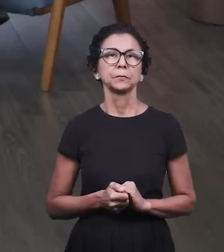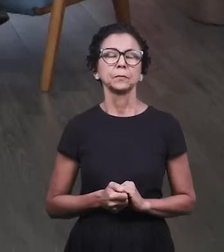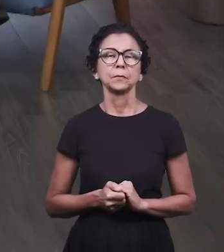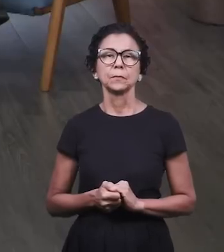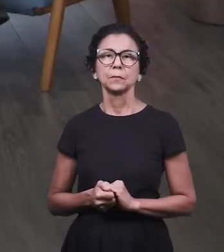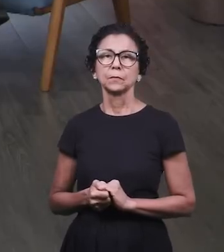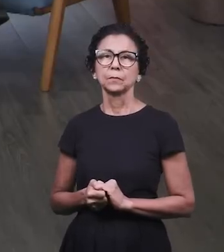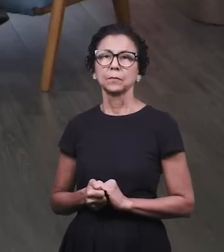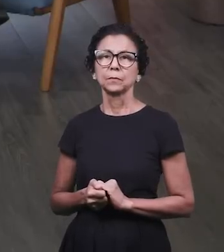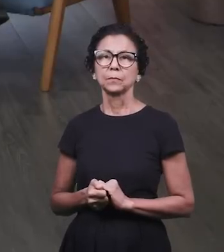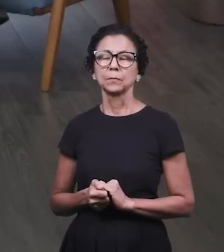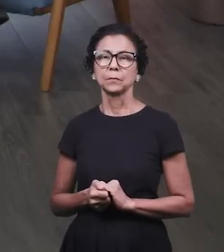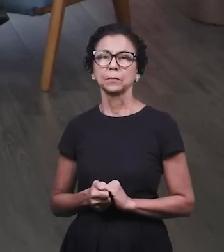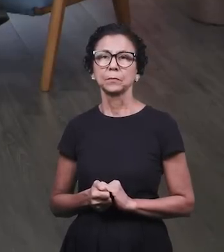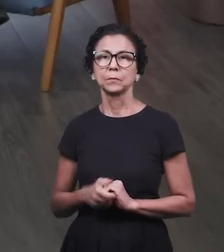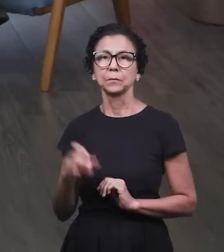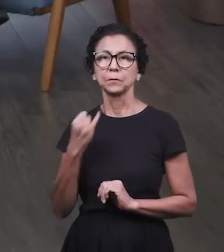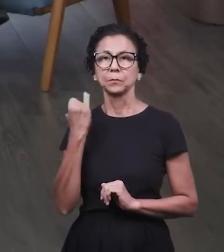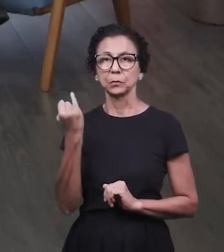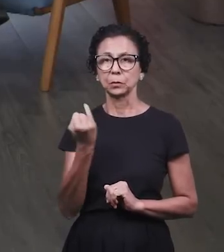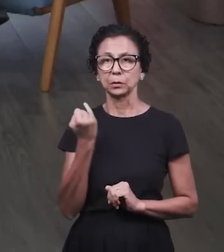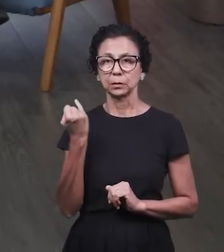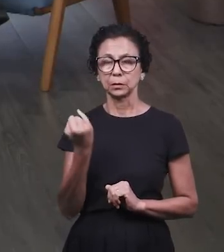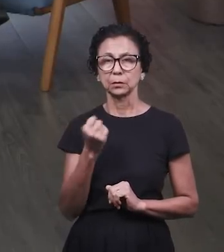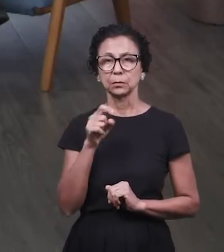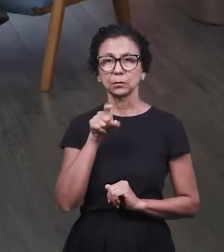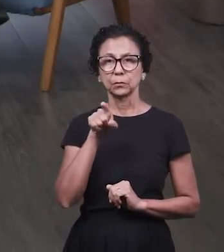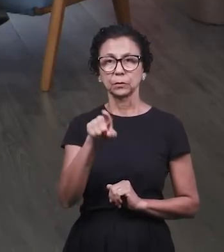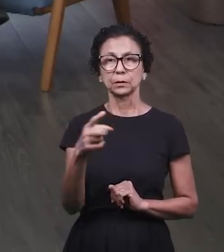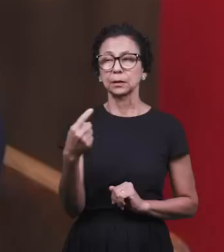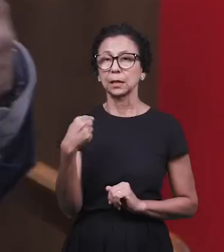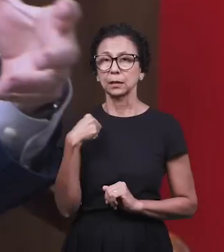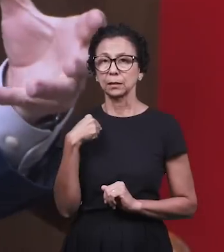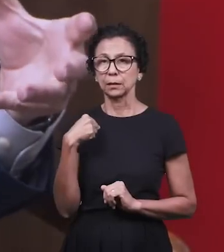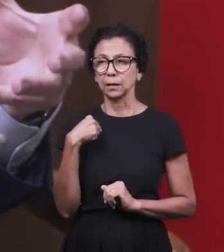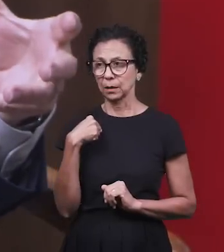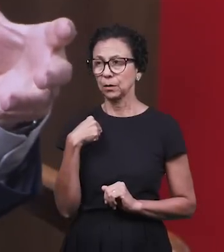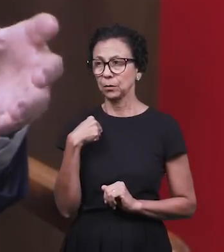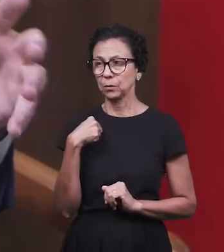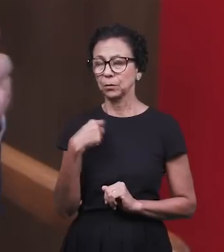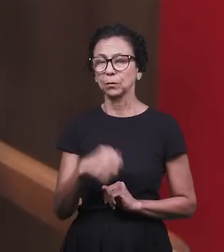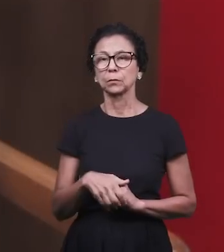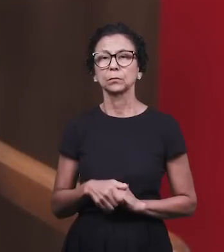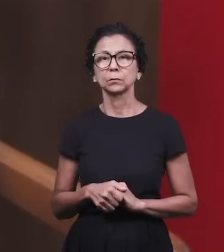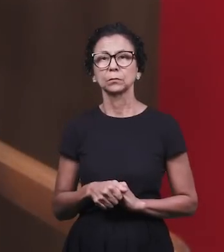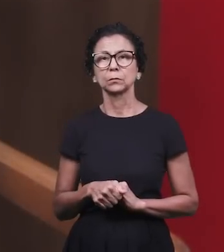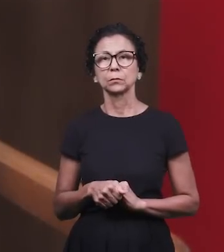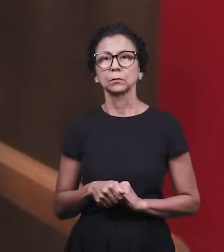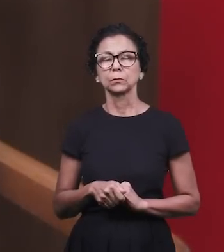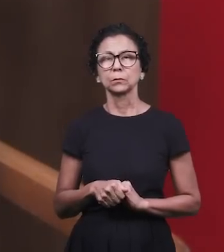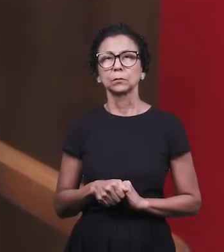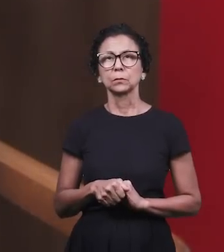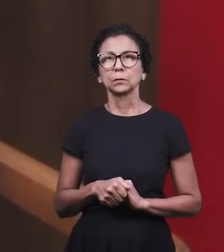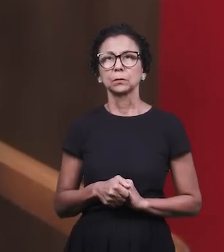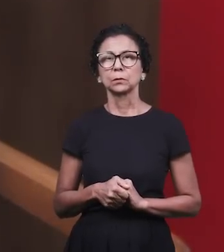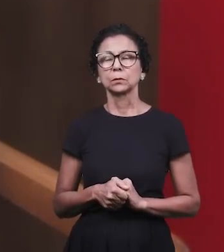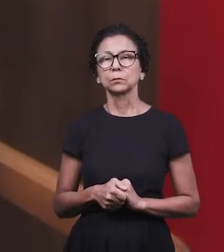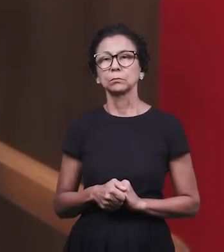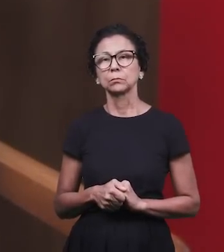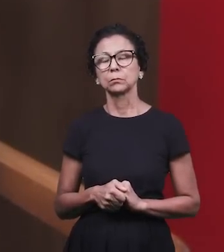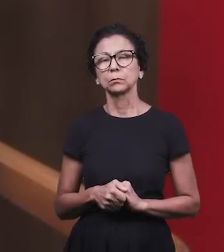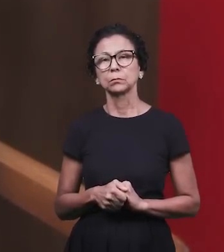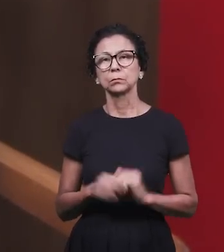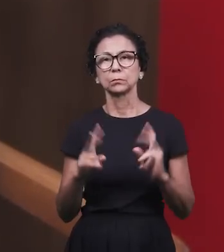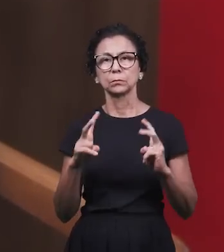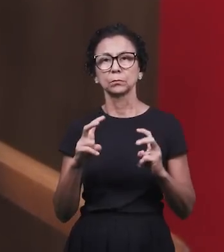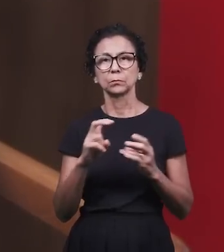importante que você, que eu, ao ouvirmos esta conversa sobre as características da